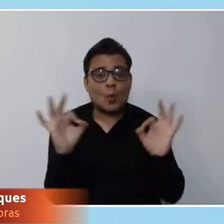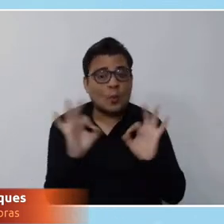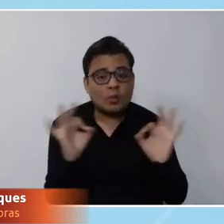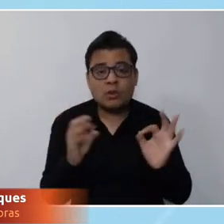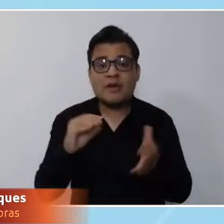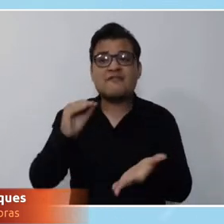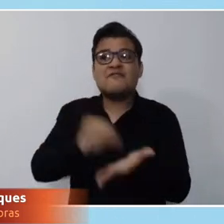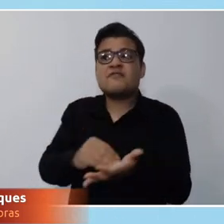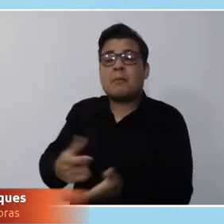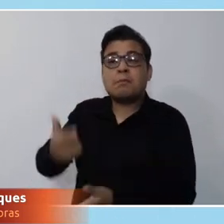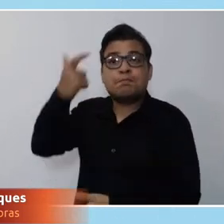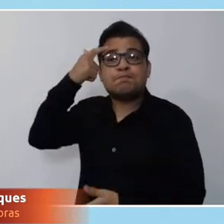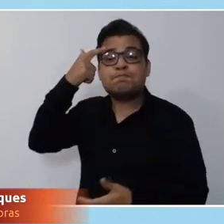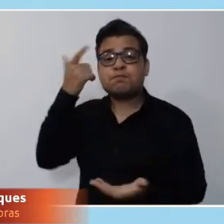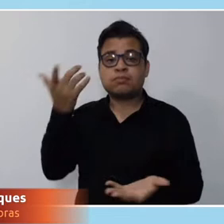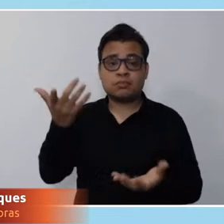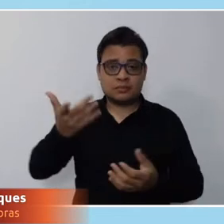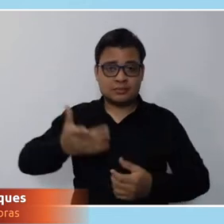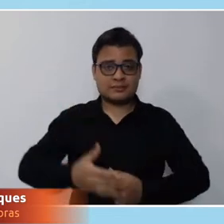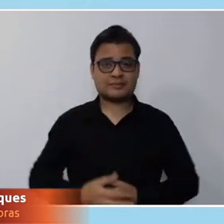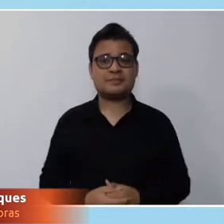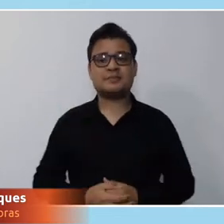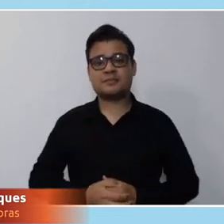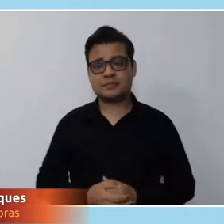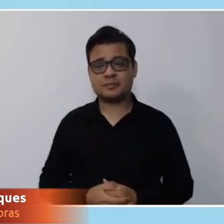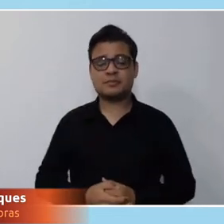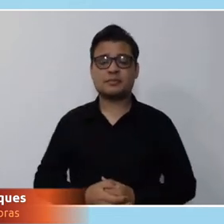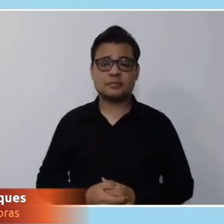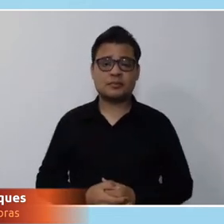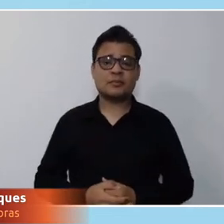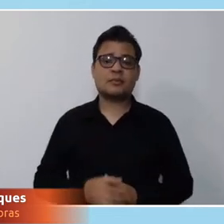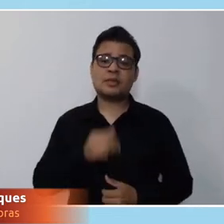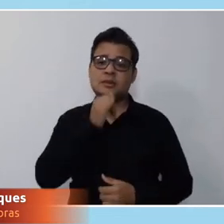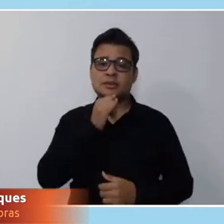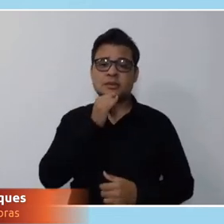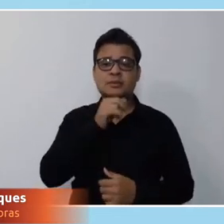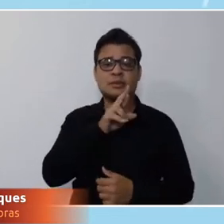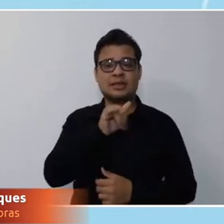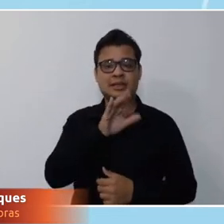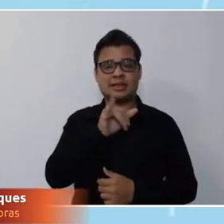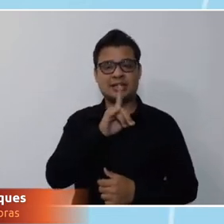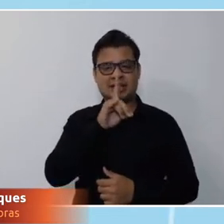raciocínio feito por essas pessoas, como, por exemplo, Ricardo Salles, que criou